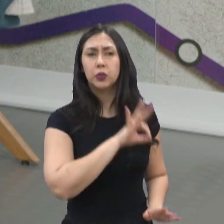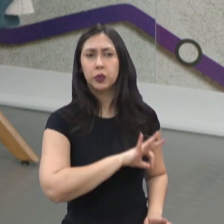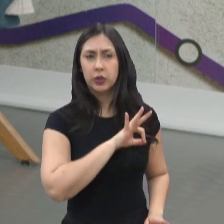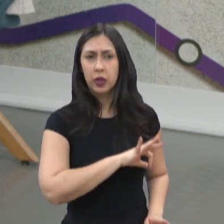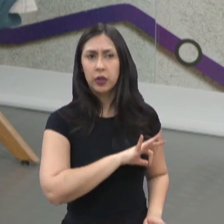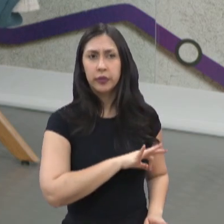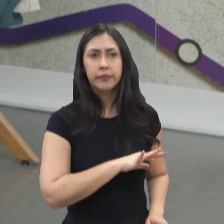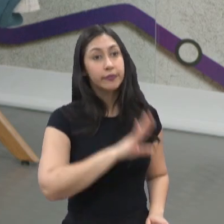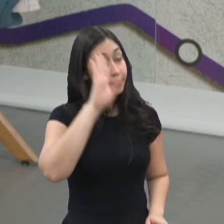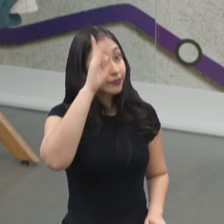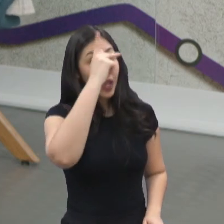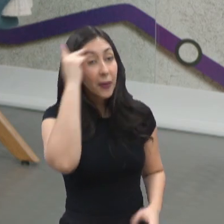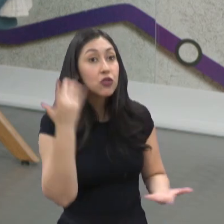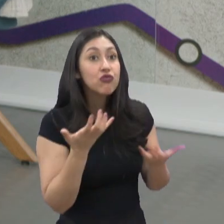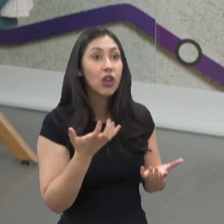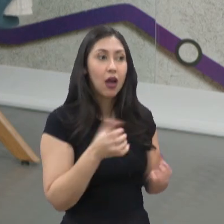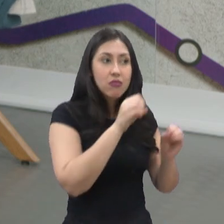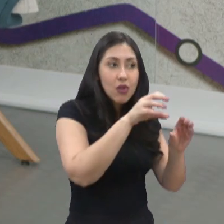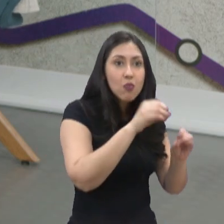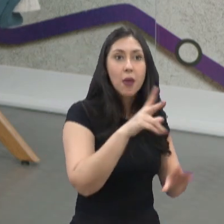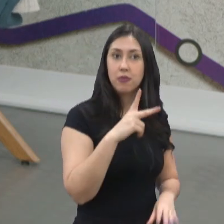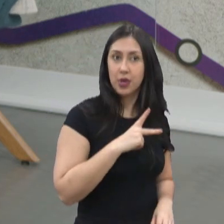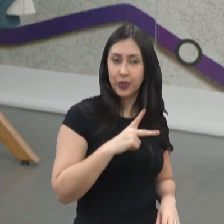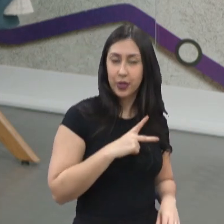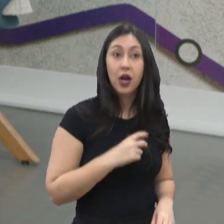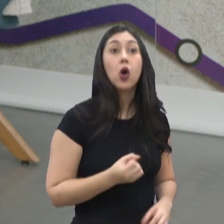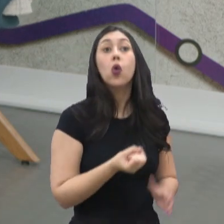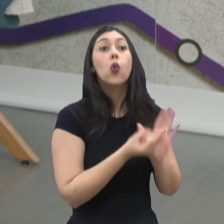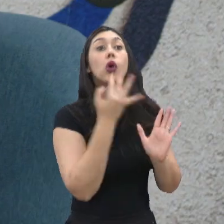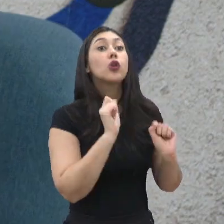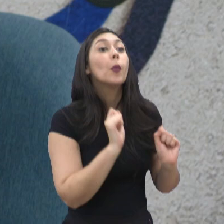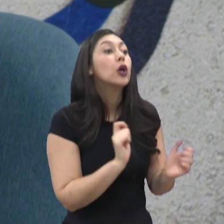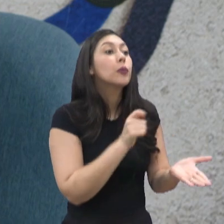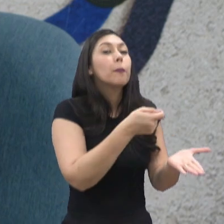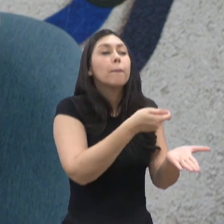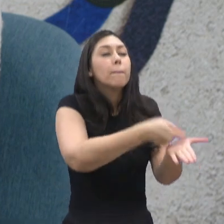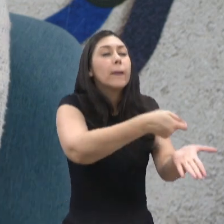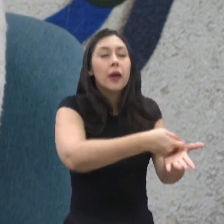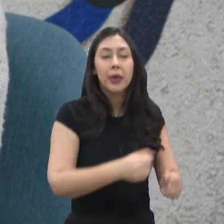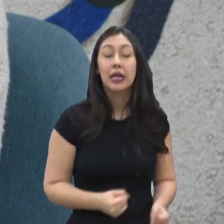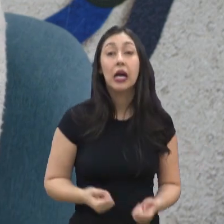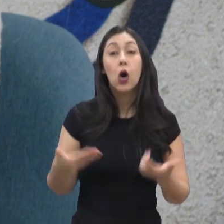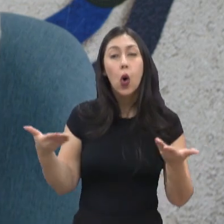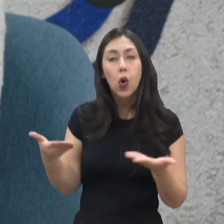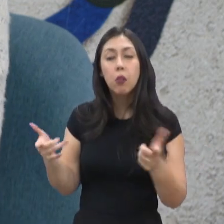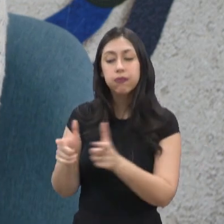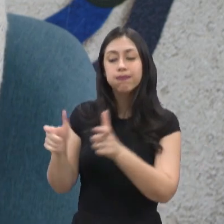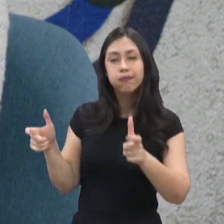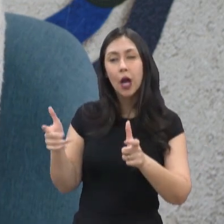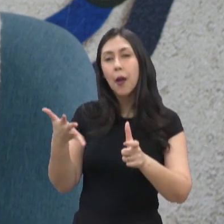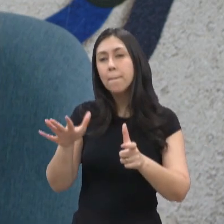quem quer seguir aí como personal, né? Qual a média que pode começar a cobrar aí para o cliente? A maioria hoje dos profissionais de educação física trabalha aí com o valor